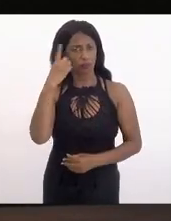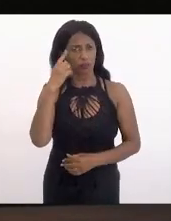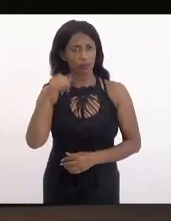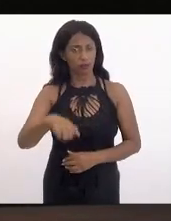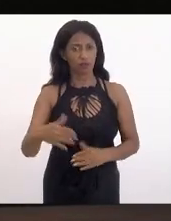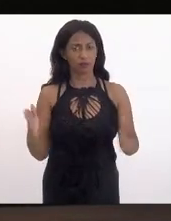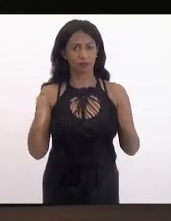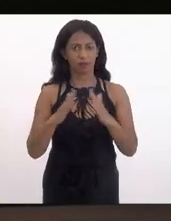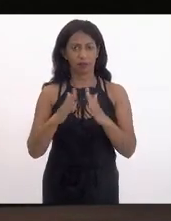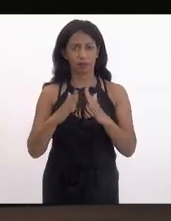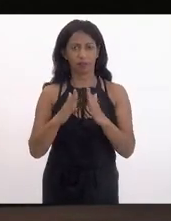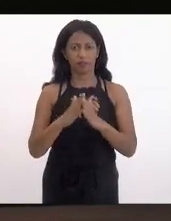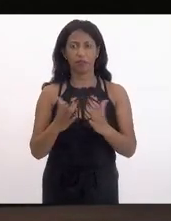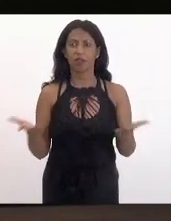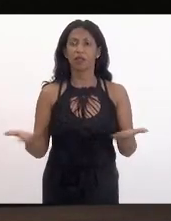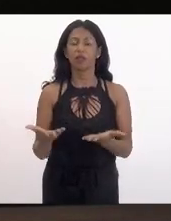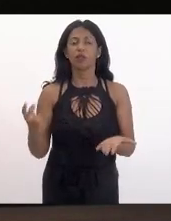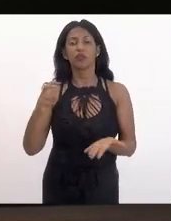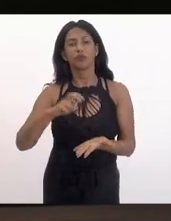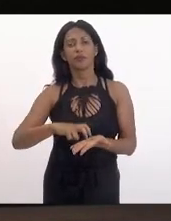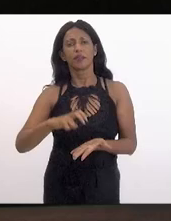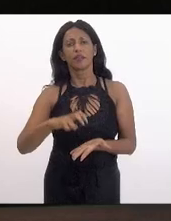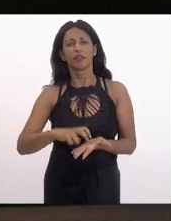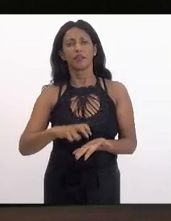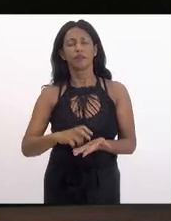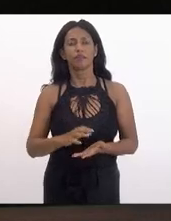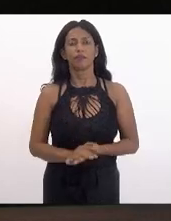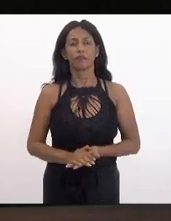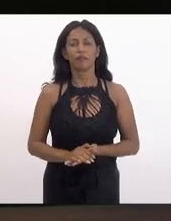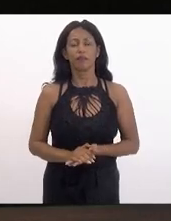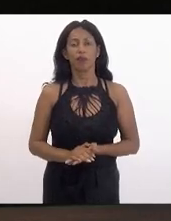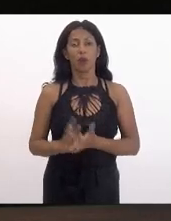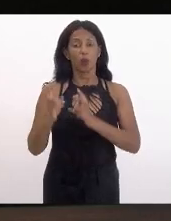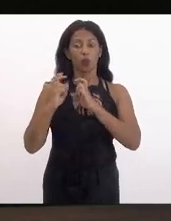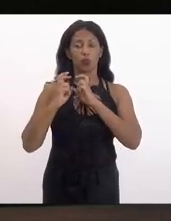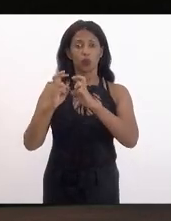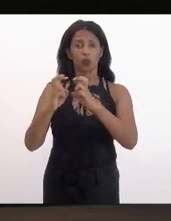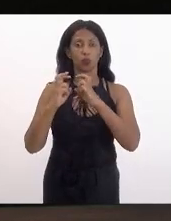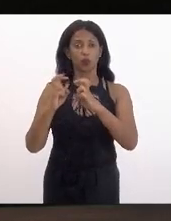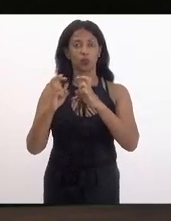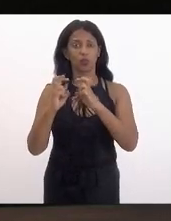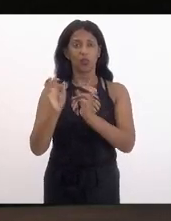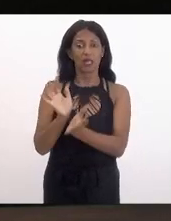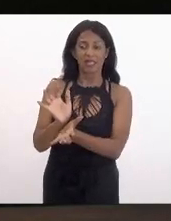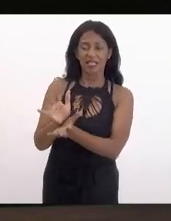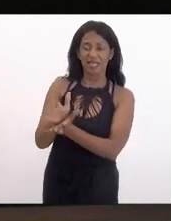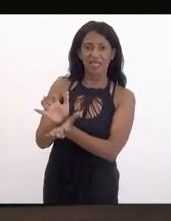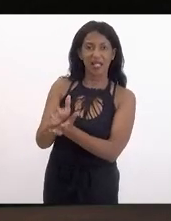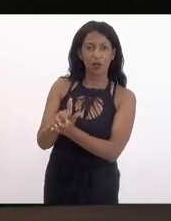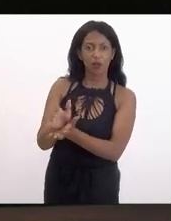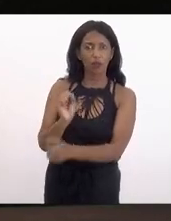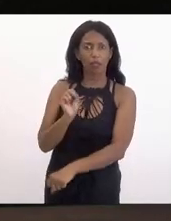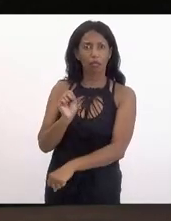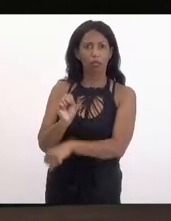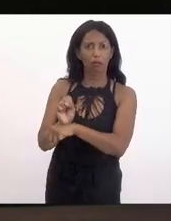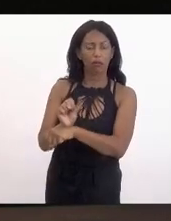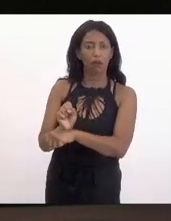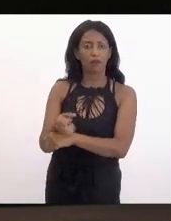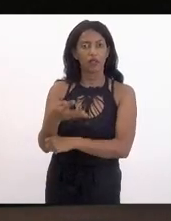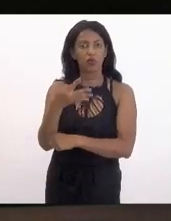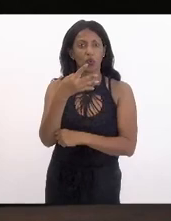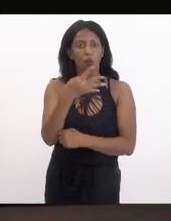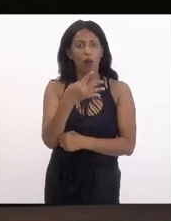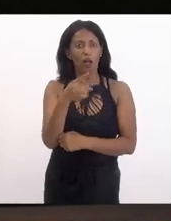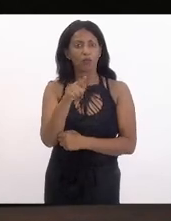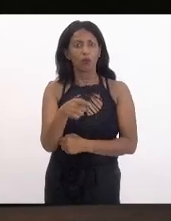aqui da casa que hoje de manhã cedo o ramal de Santa Cruz não funcionou deputados Paulo Desde